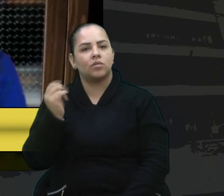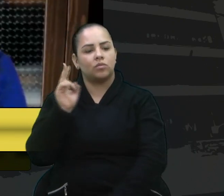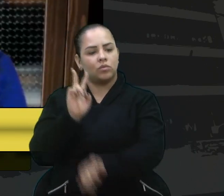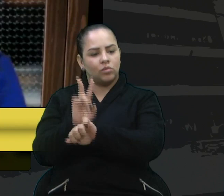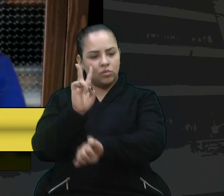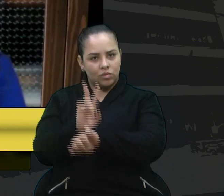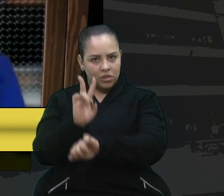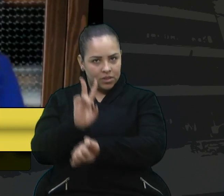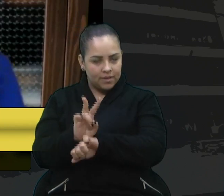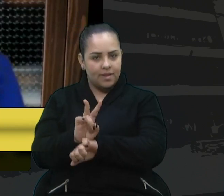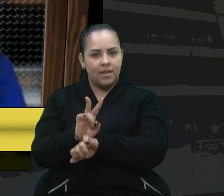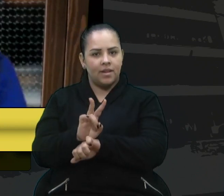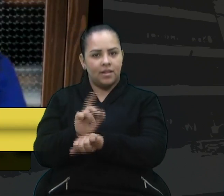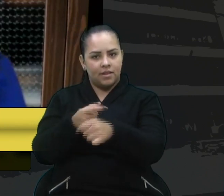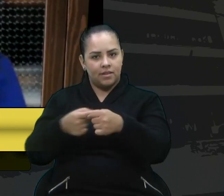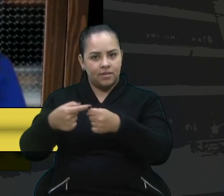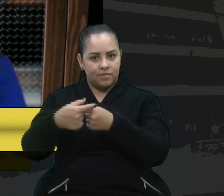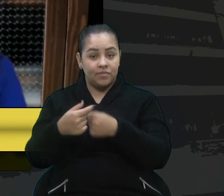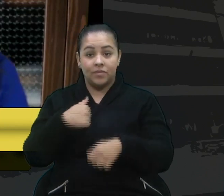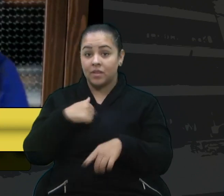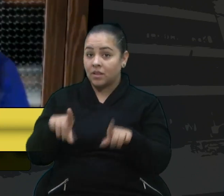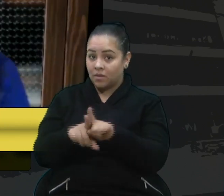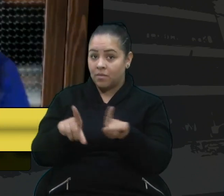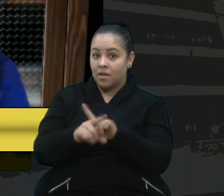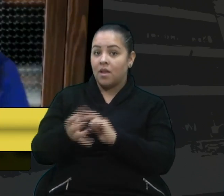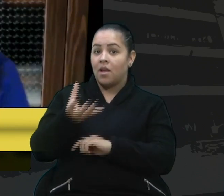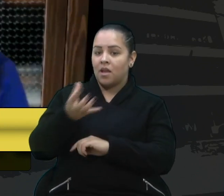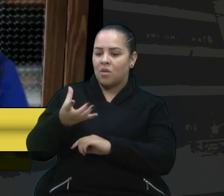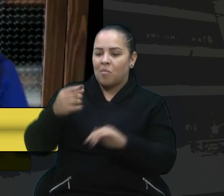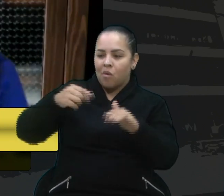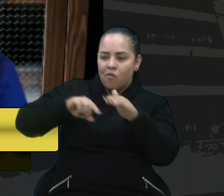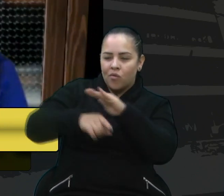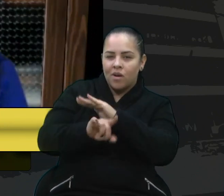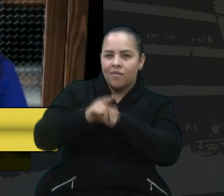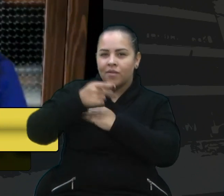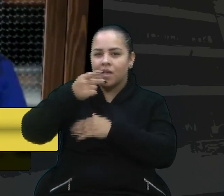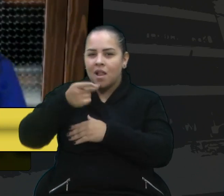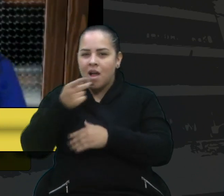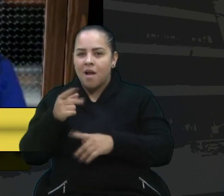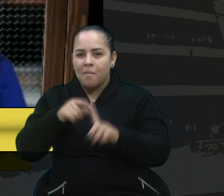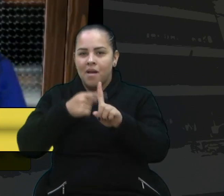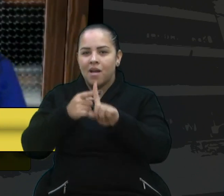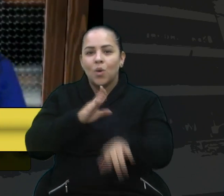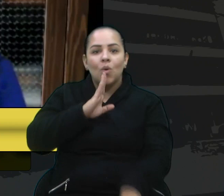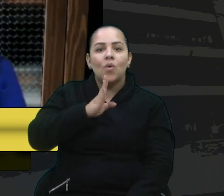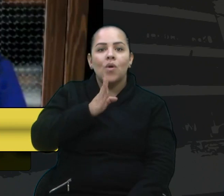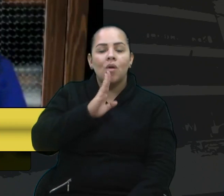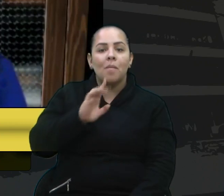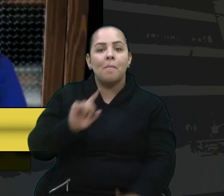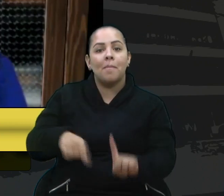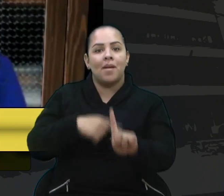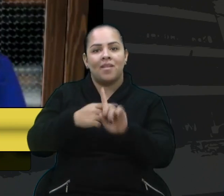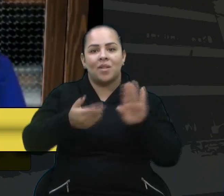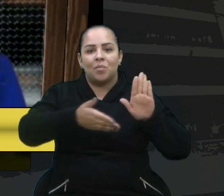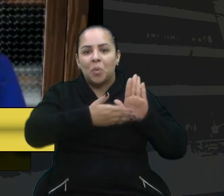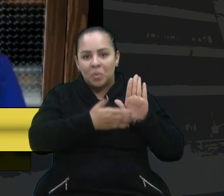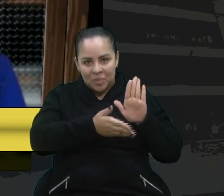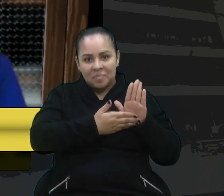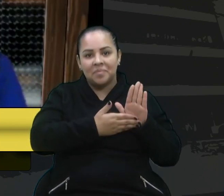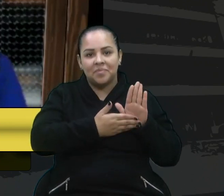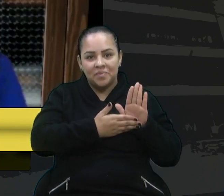patrimônio da nossa cidade, né? Eu também quero me aprofundar e conhecer mais dessa proposta.